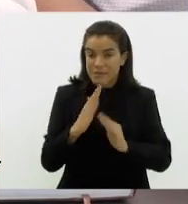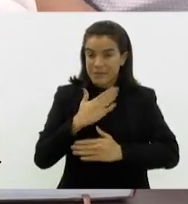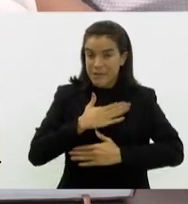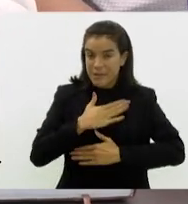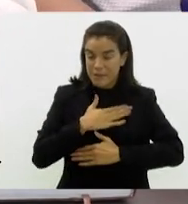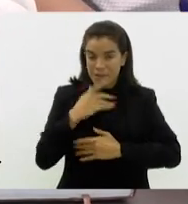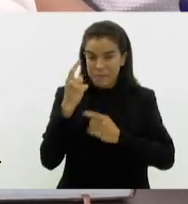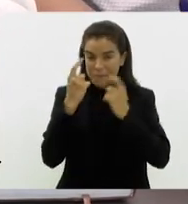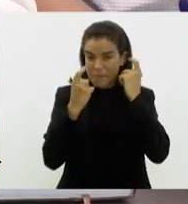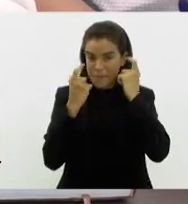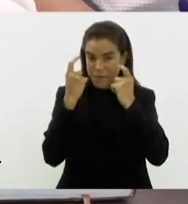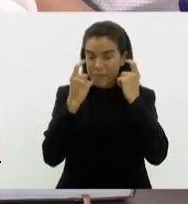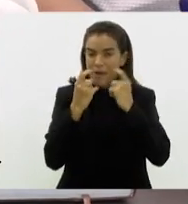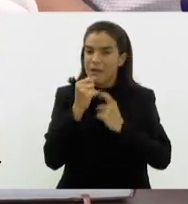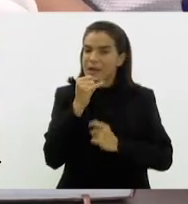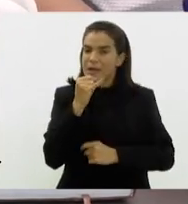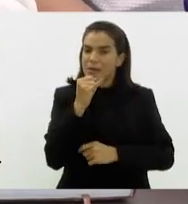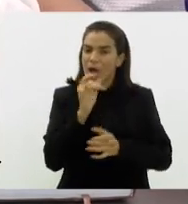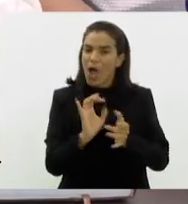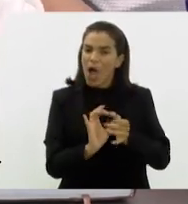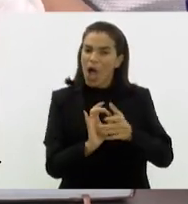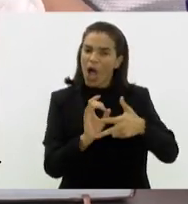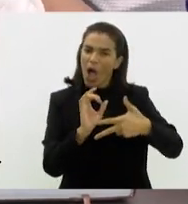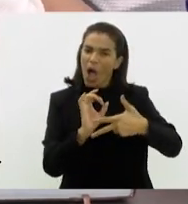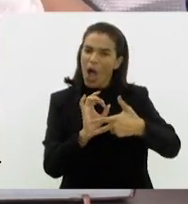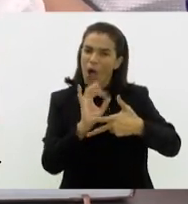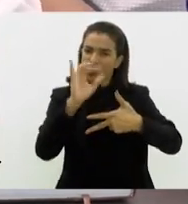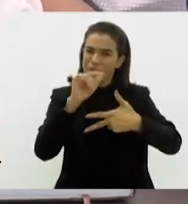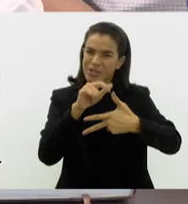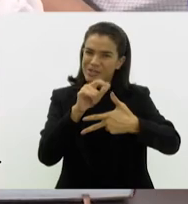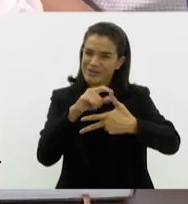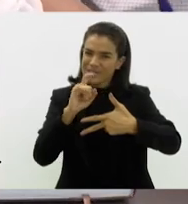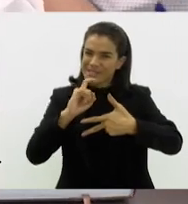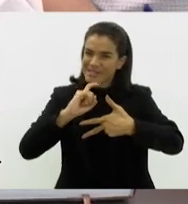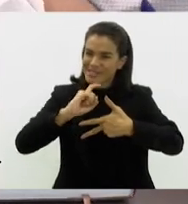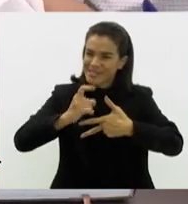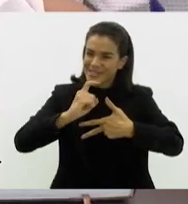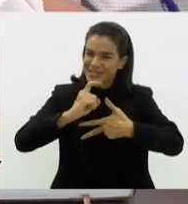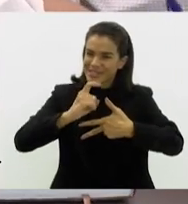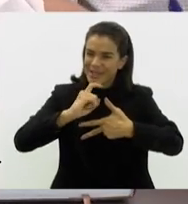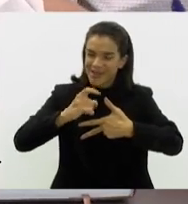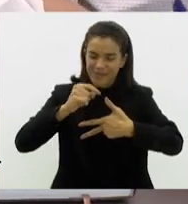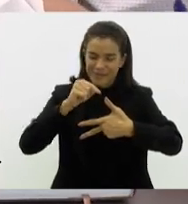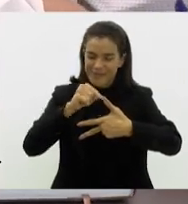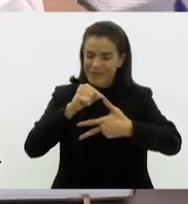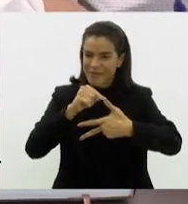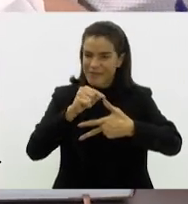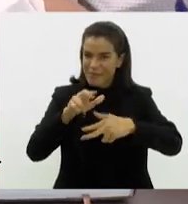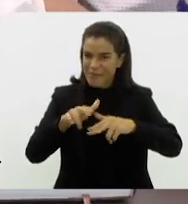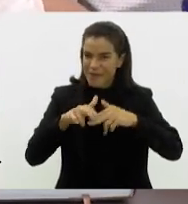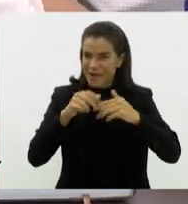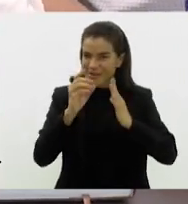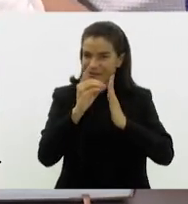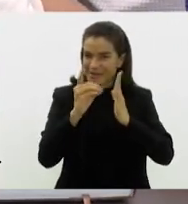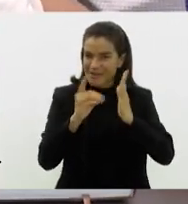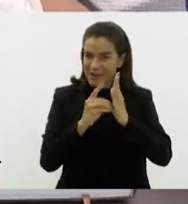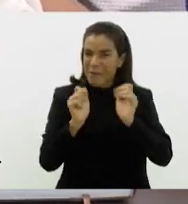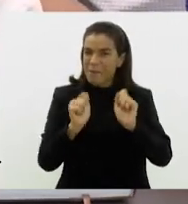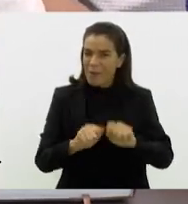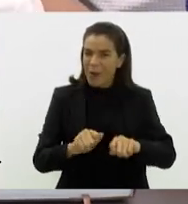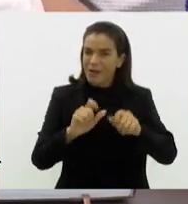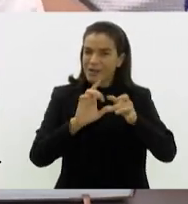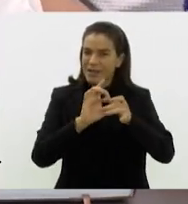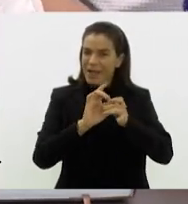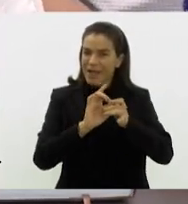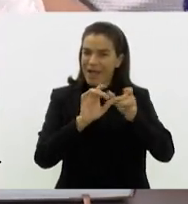preocupação é dizer autoriza o executivo, porque aí dá a impressão que o executivo, por um decreto, pode alterar a composição